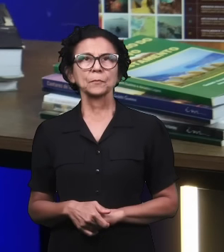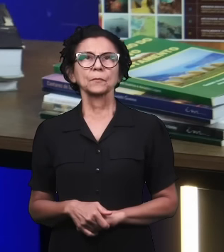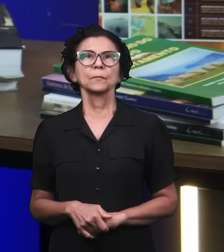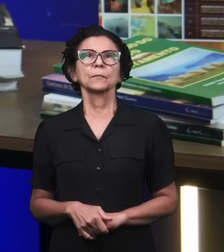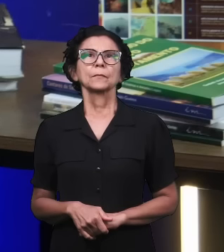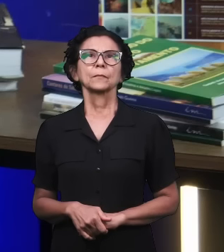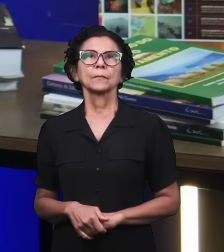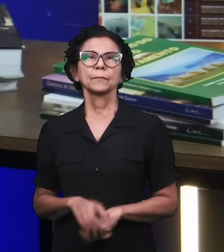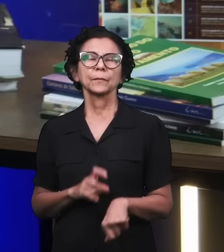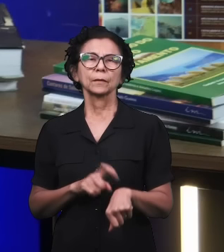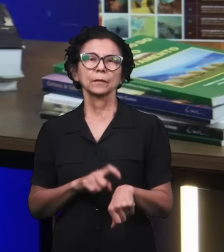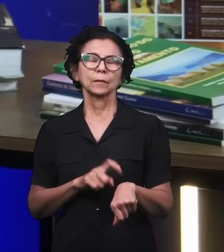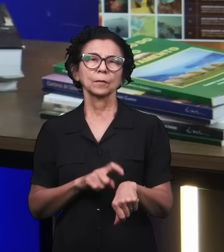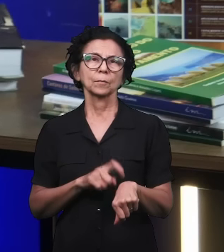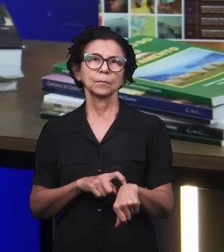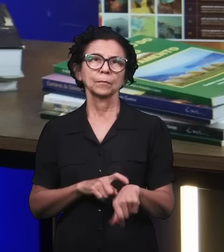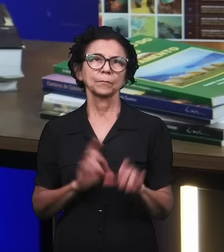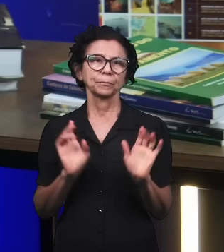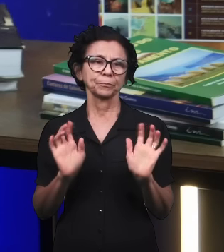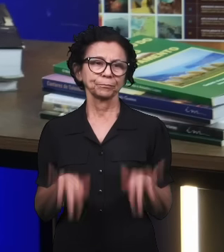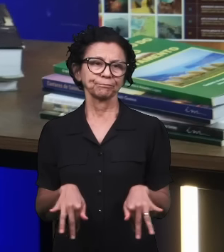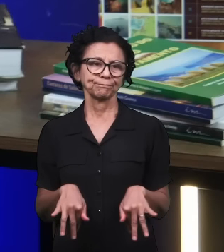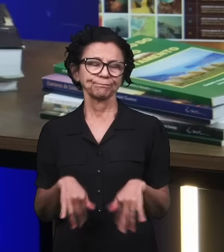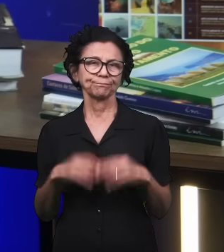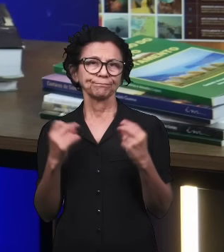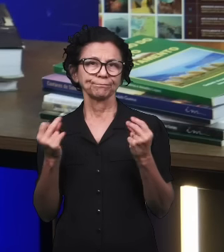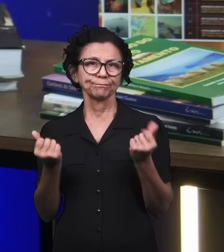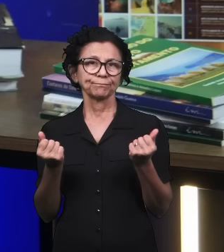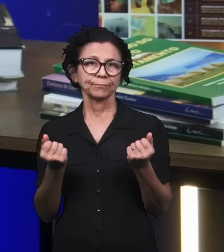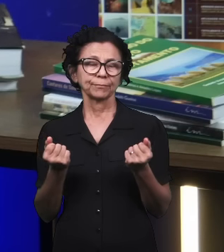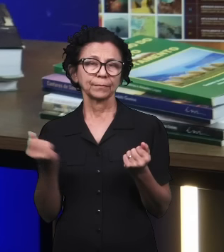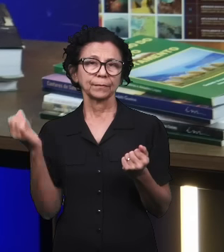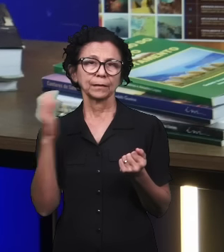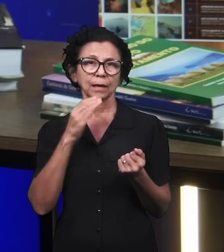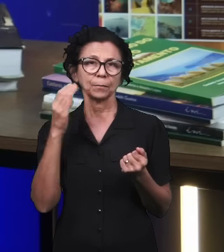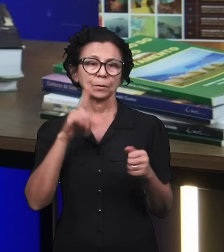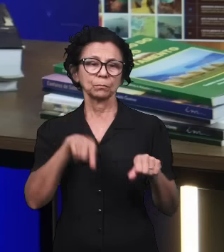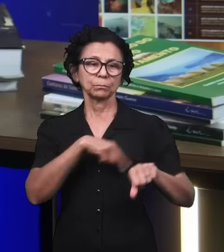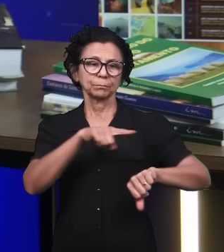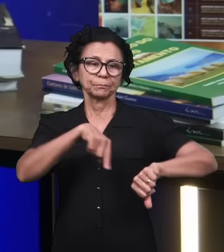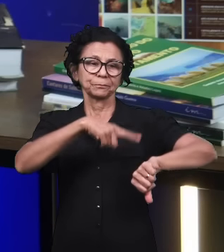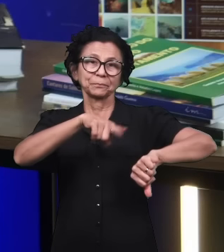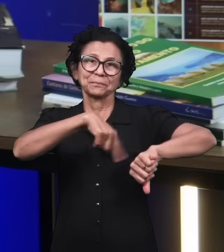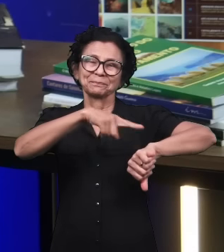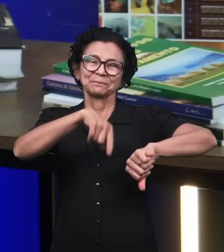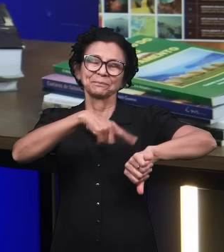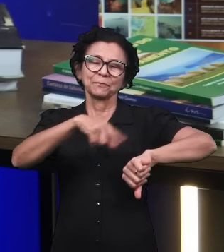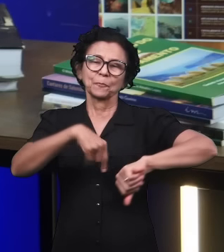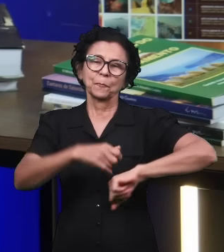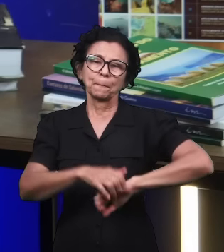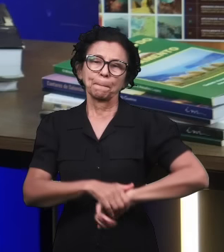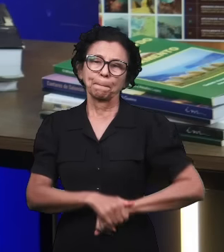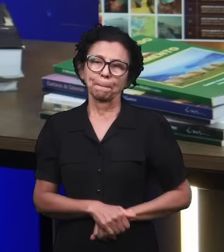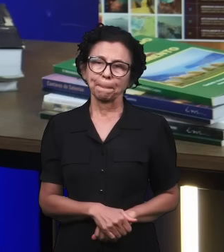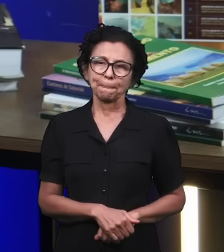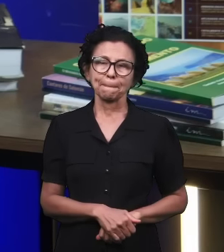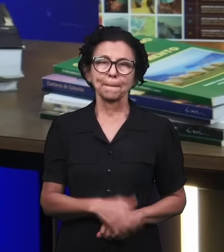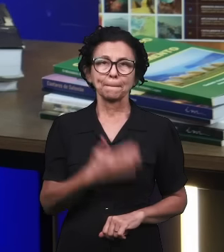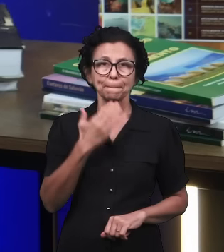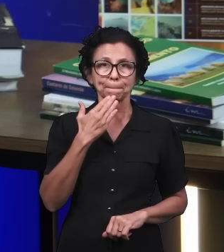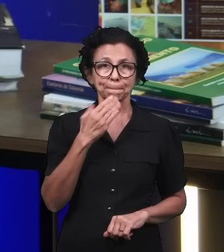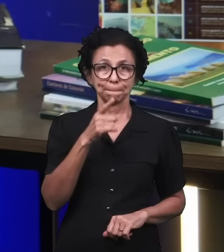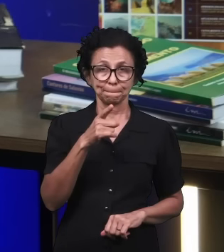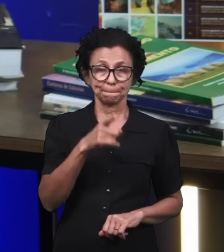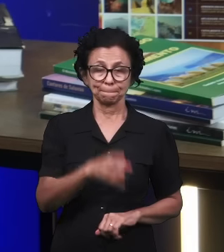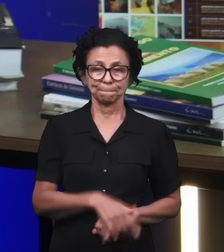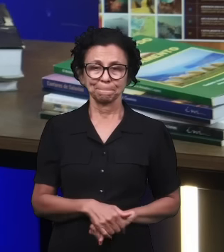terminando, né? O relógio ele não para de rodar, mas eu gostaria de ler um texto e pedir até para você fechar